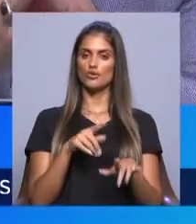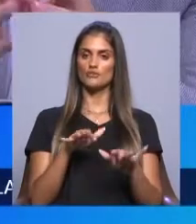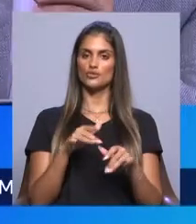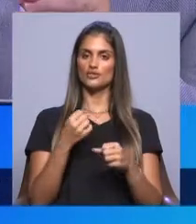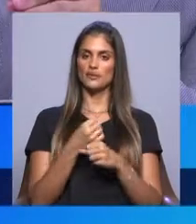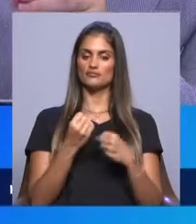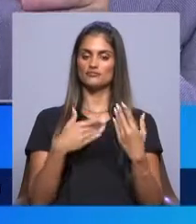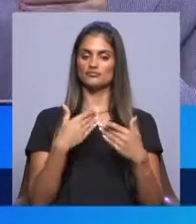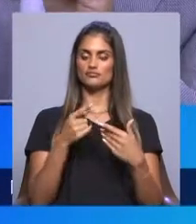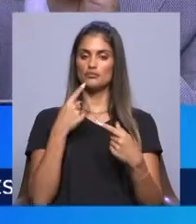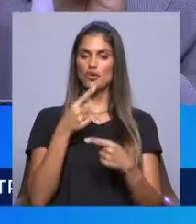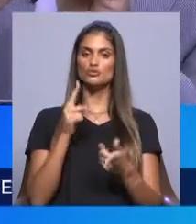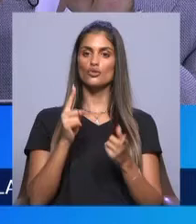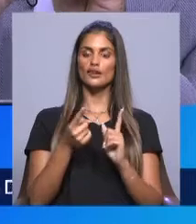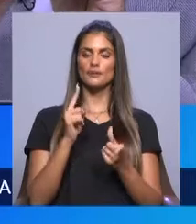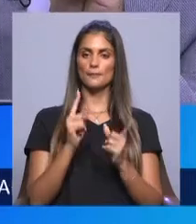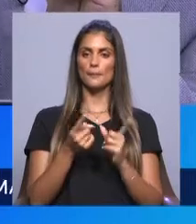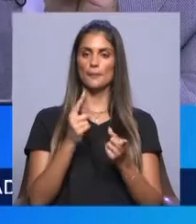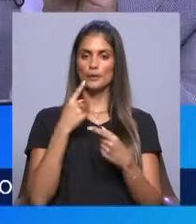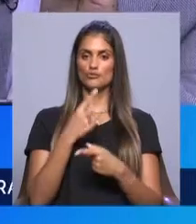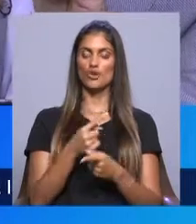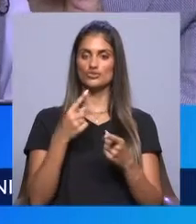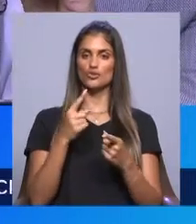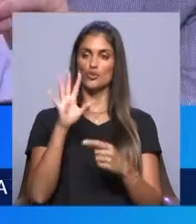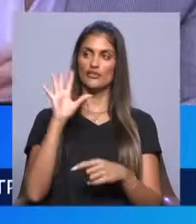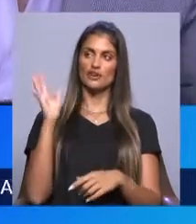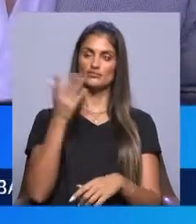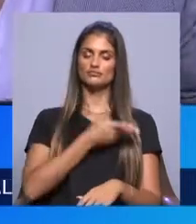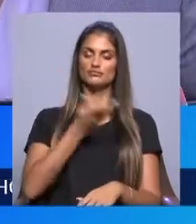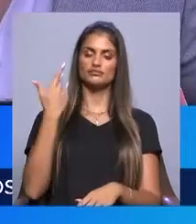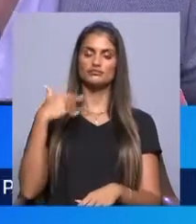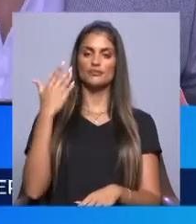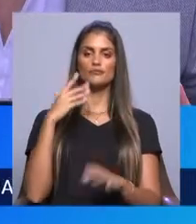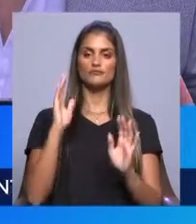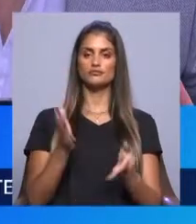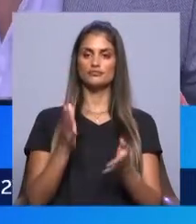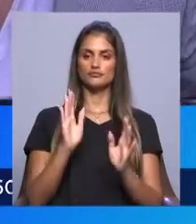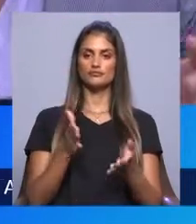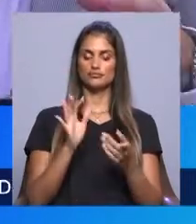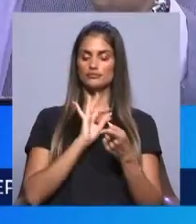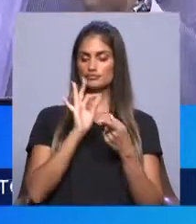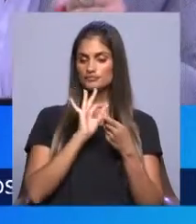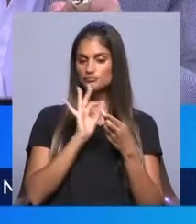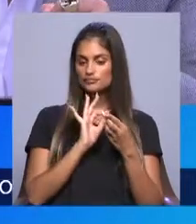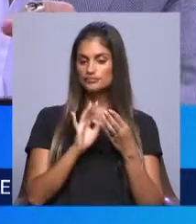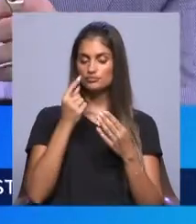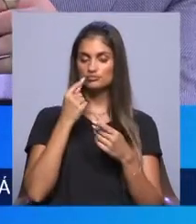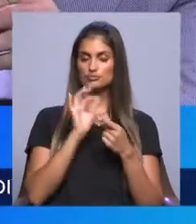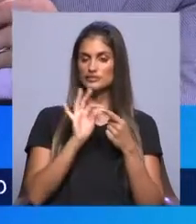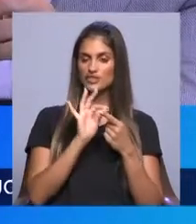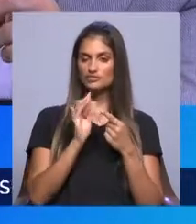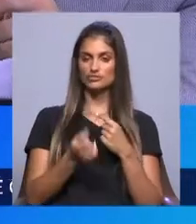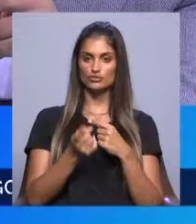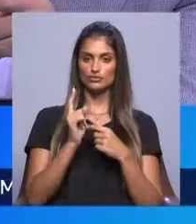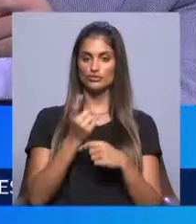trabalhar. Diz-nos o seguinte: diz-nos que no universo primordial não era preciso ter essas características tão específicas